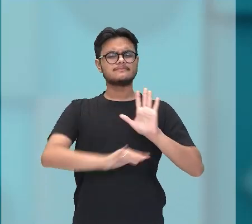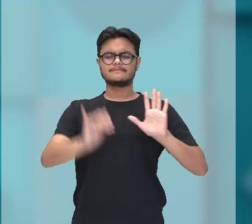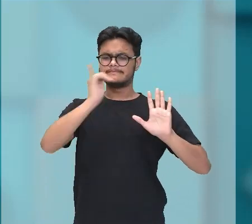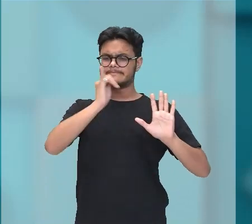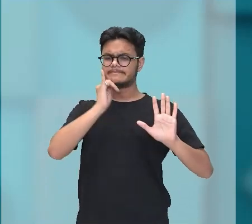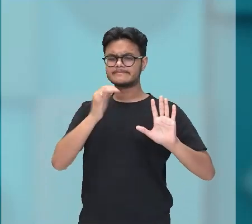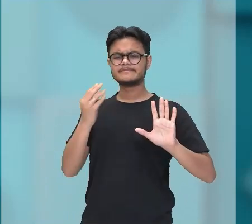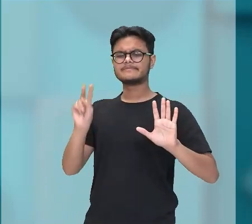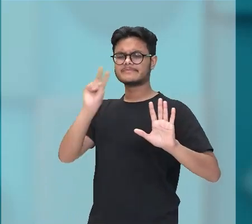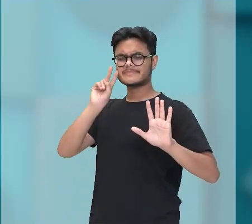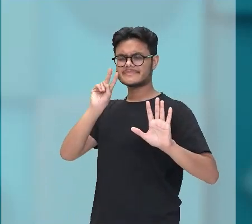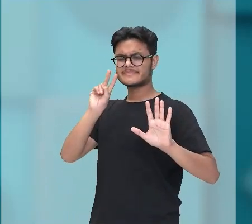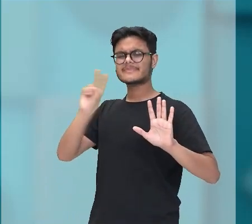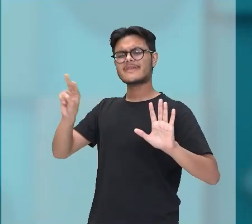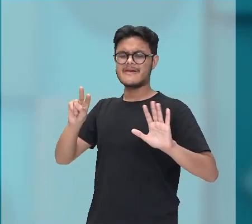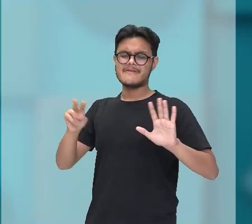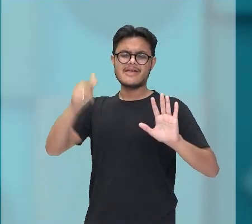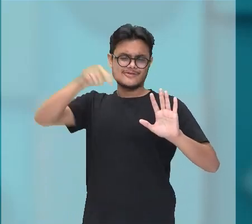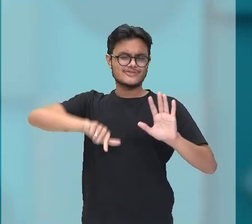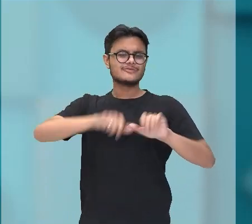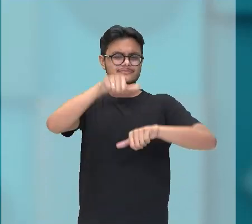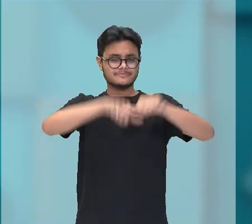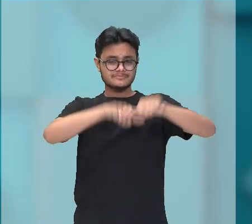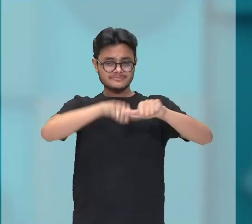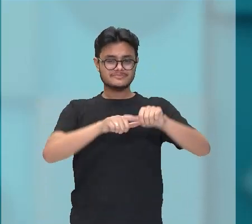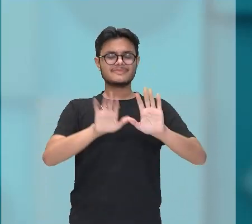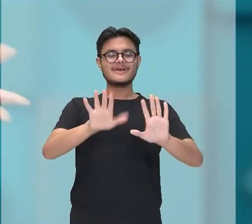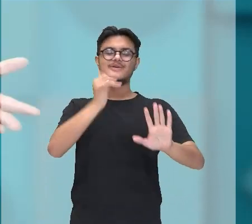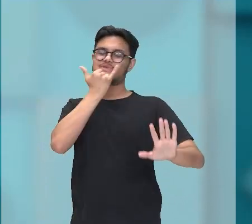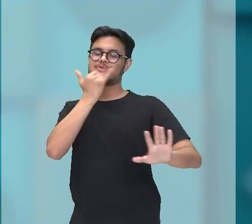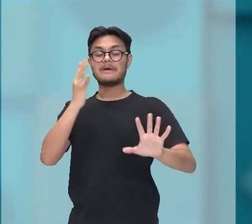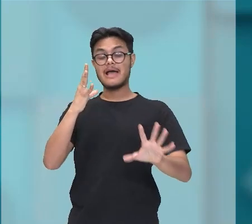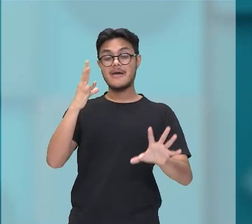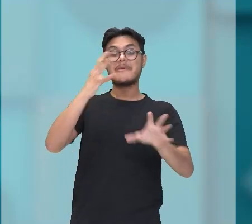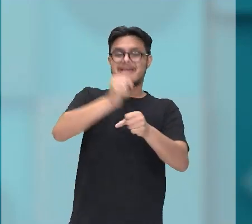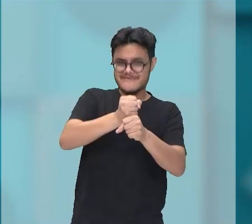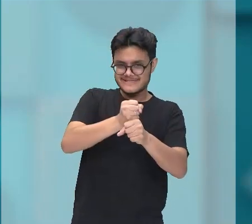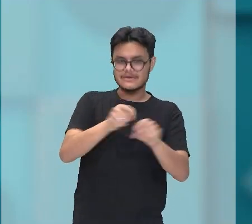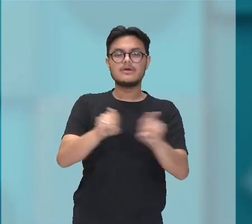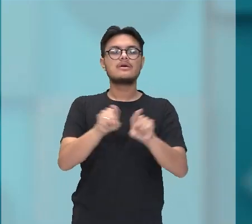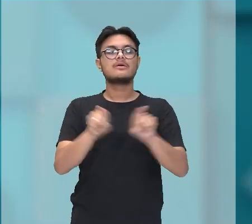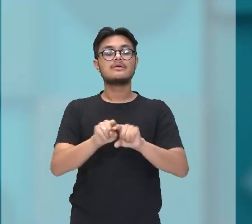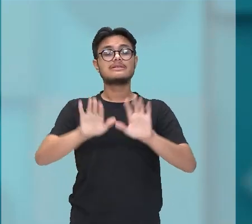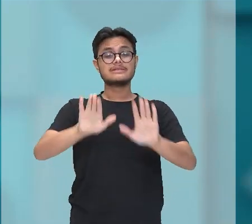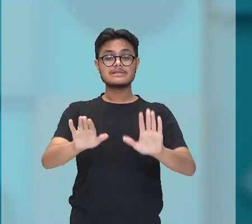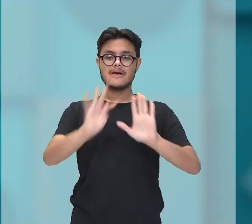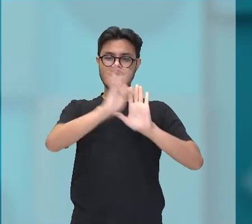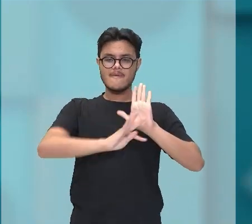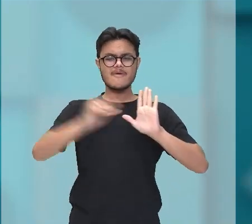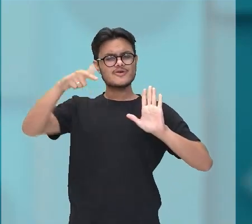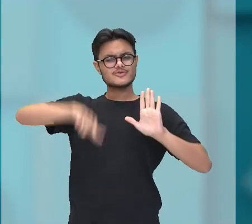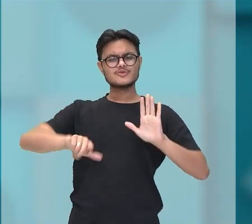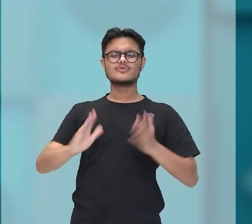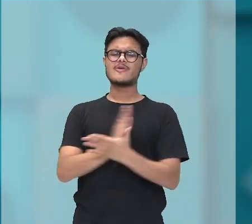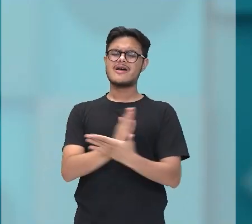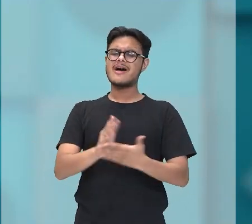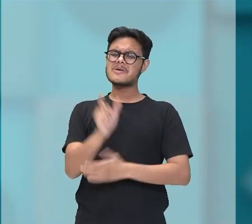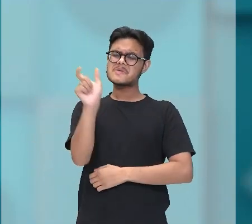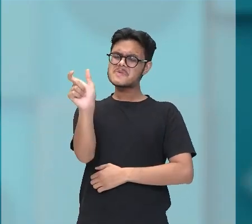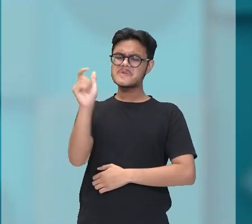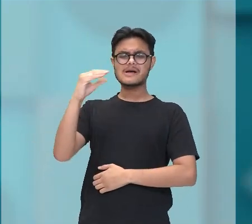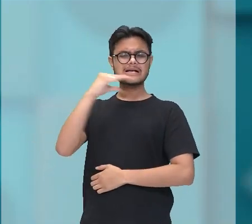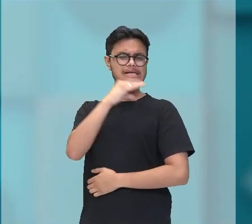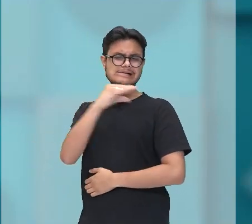vamos rever, né, porque isso aqui é uma aula de coesão, é uma aula de revisão. Vamos rever um texto que tem problemas de